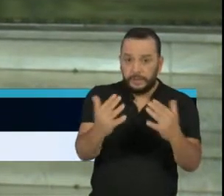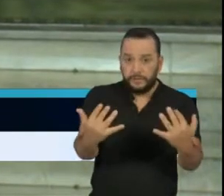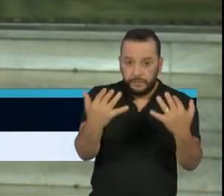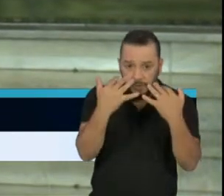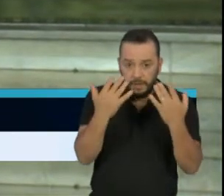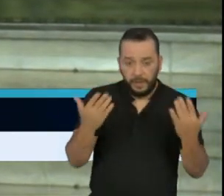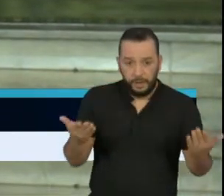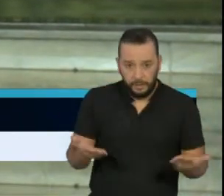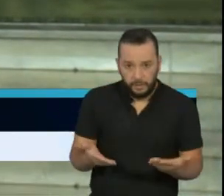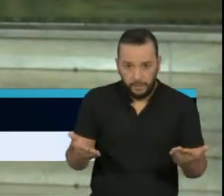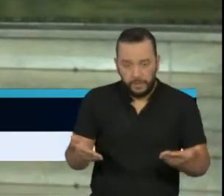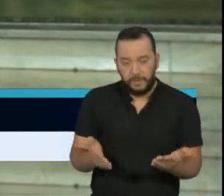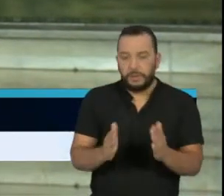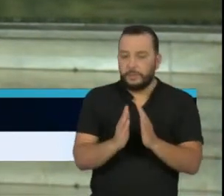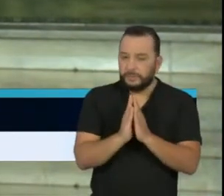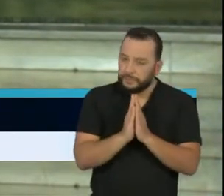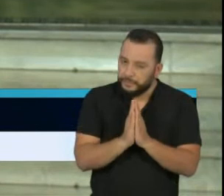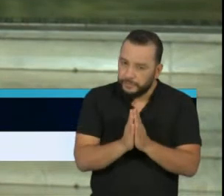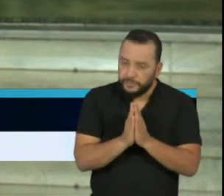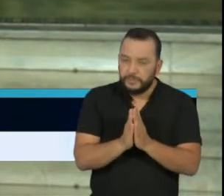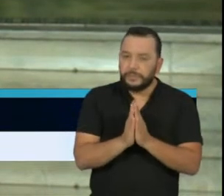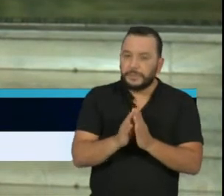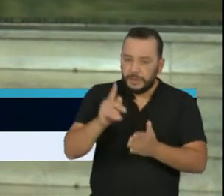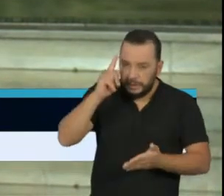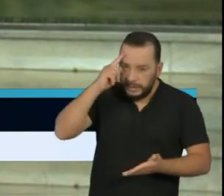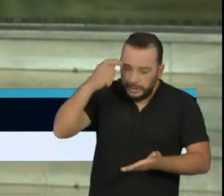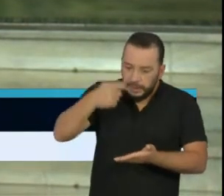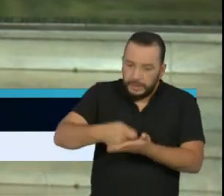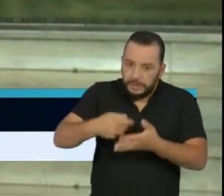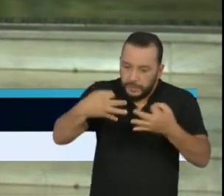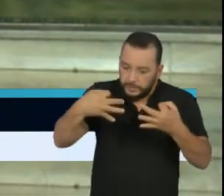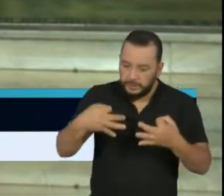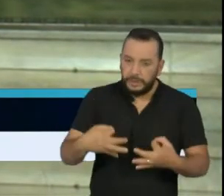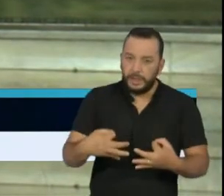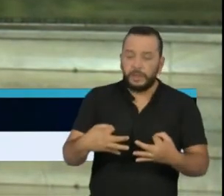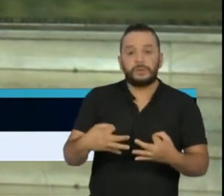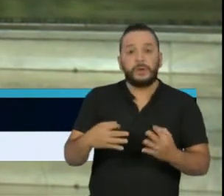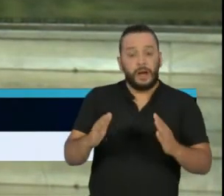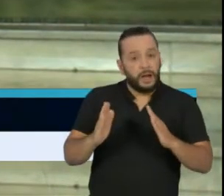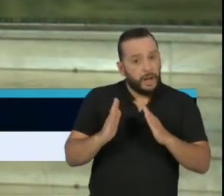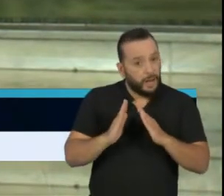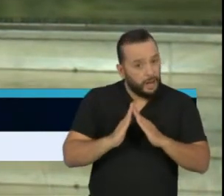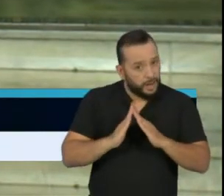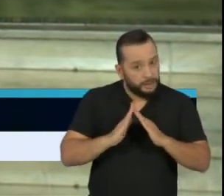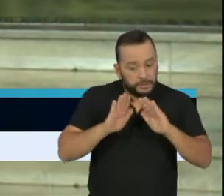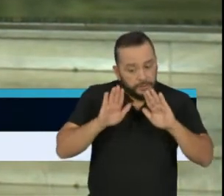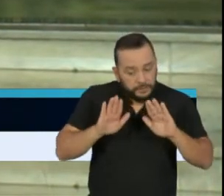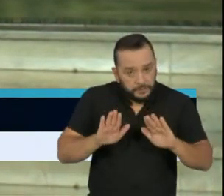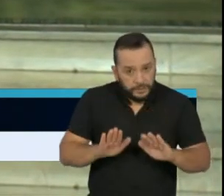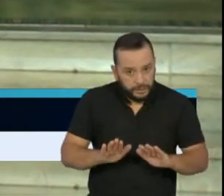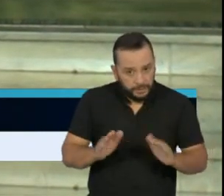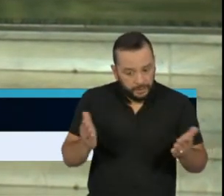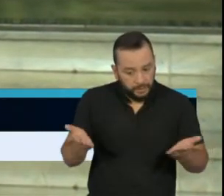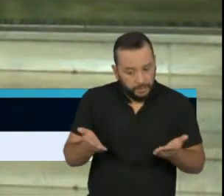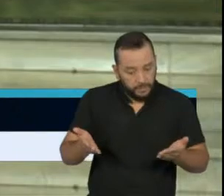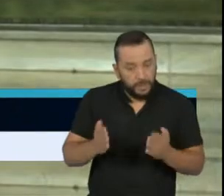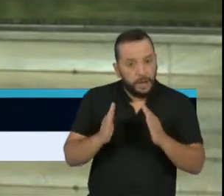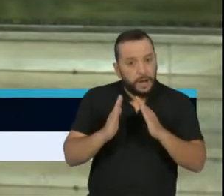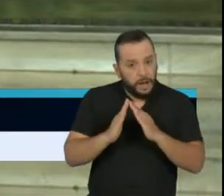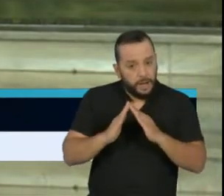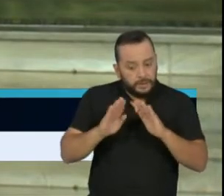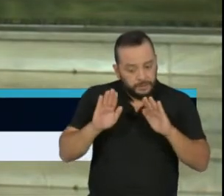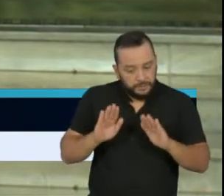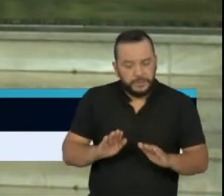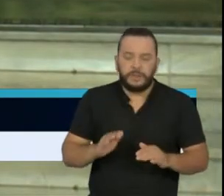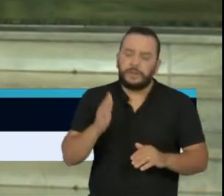possa manter a sua decisão correta de permanecer em casa. volto a dizer, eu sei que é chato, eu sei que é